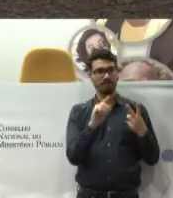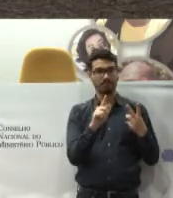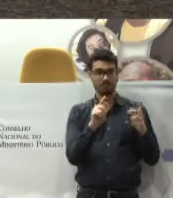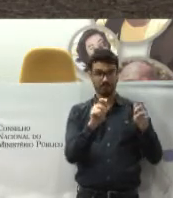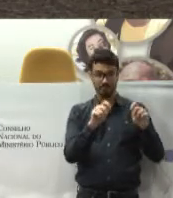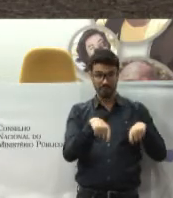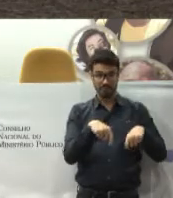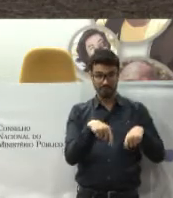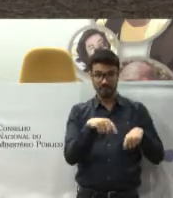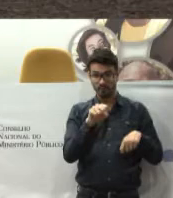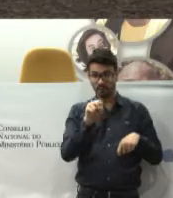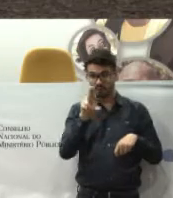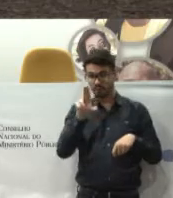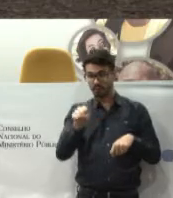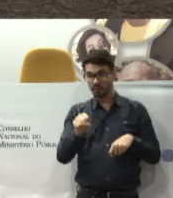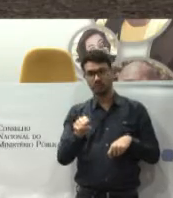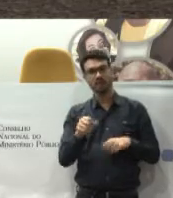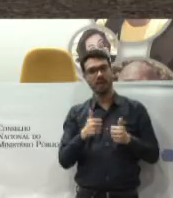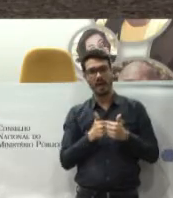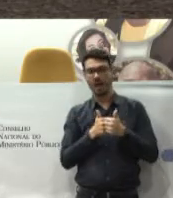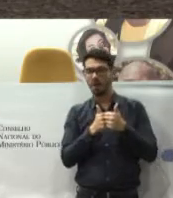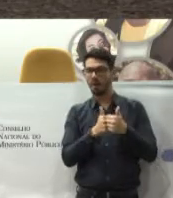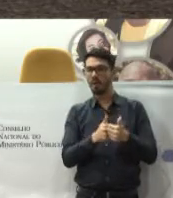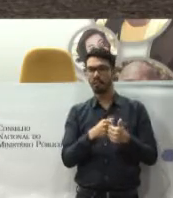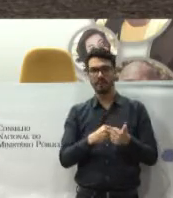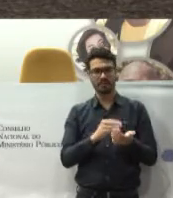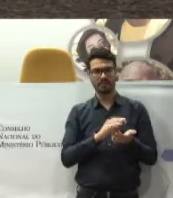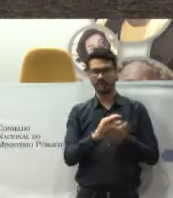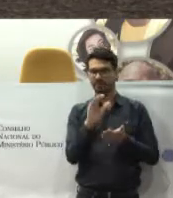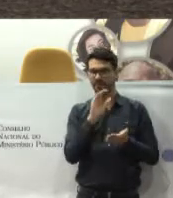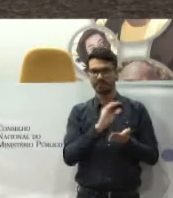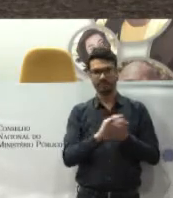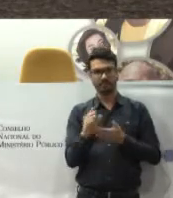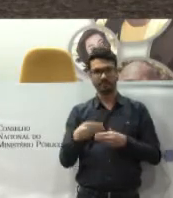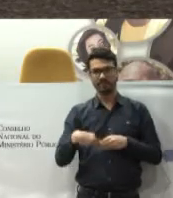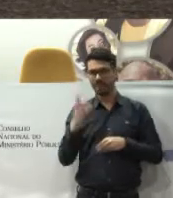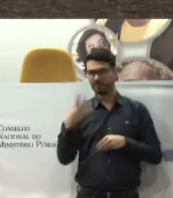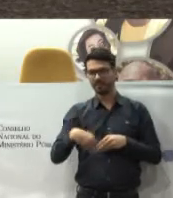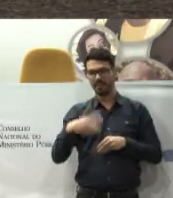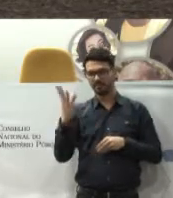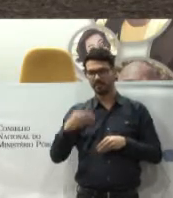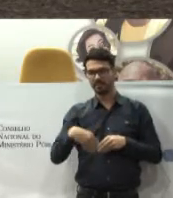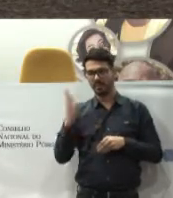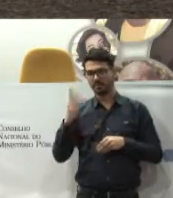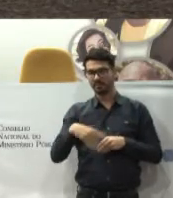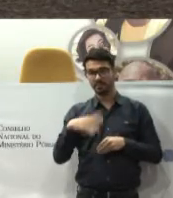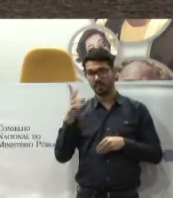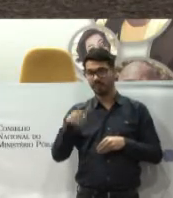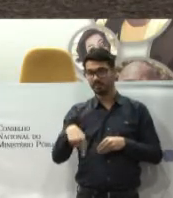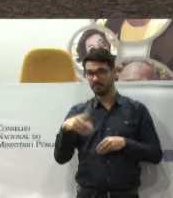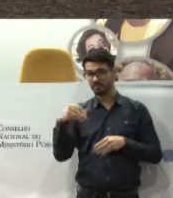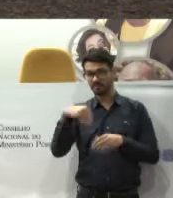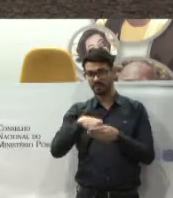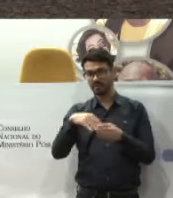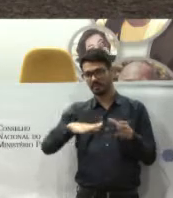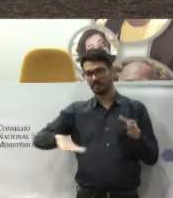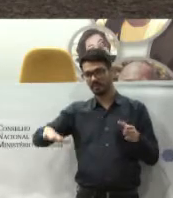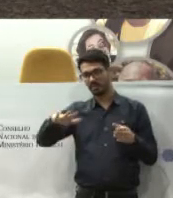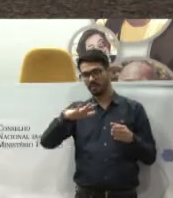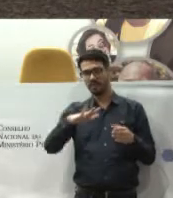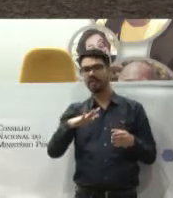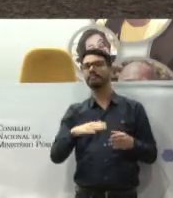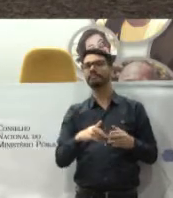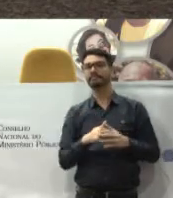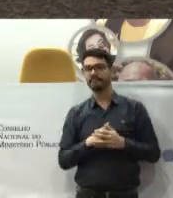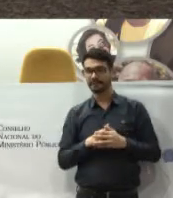Não vai ser possível que o sistema acompanhe a curva do aumento inflacionário. Ou seja, a